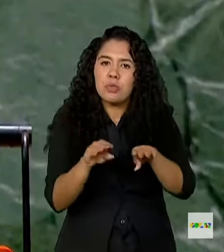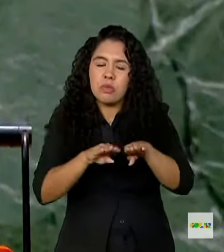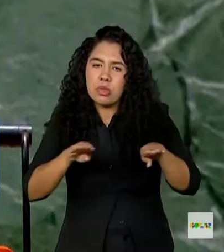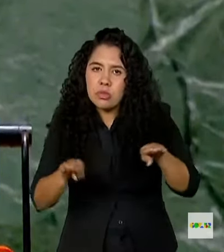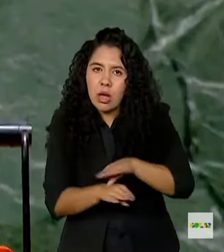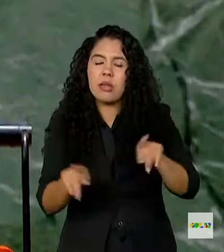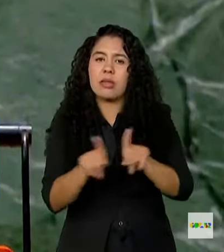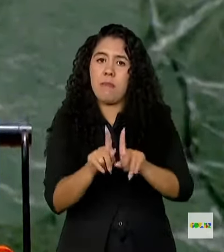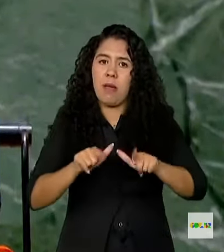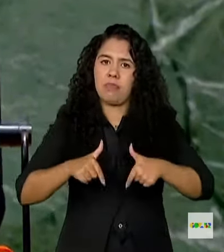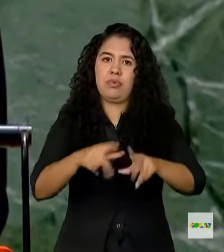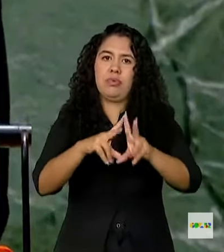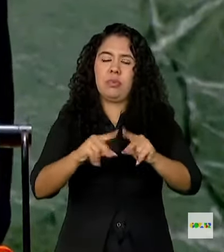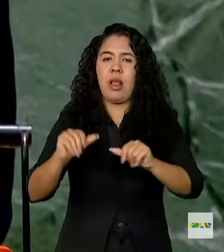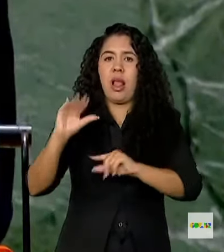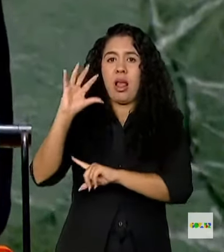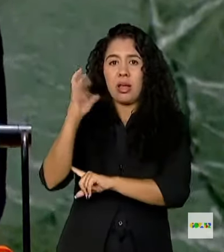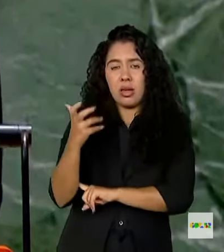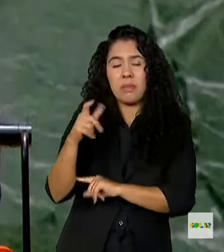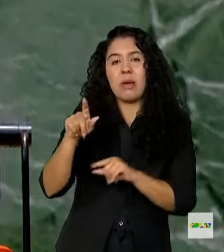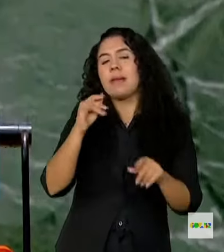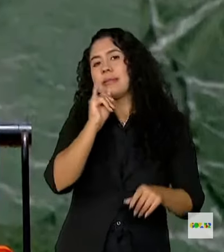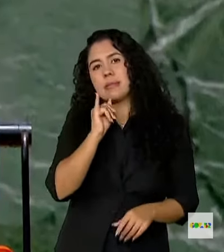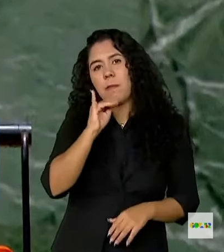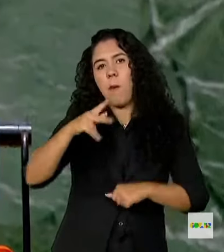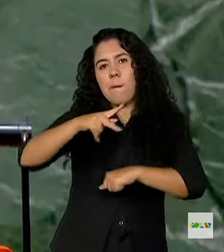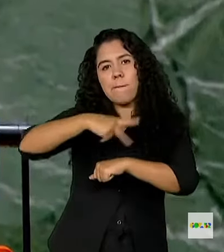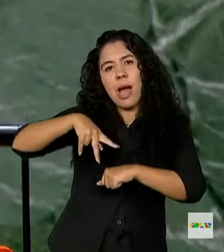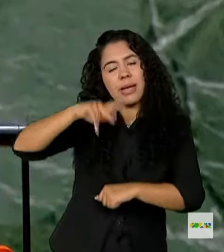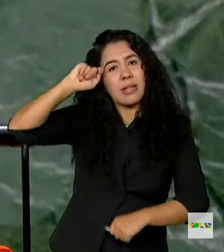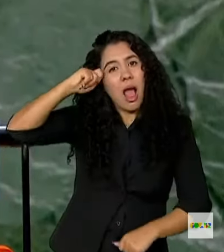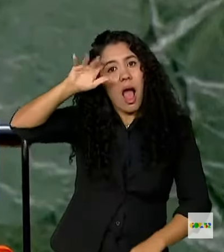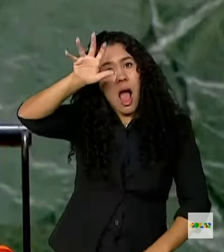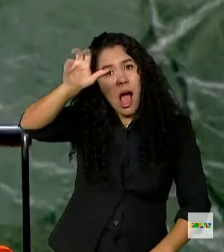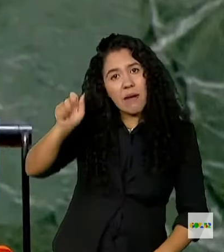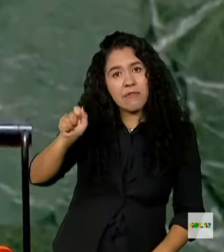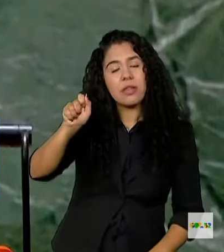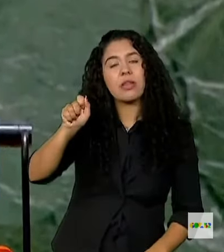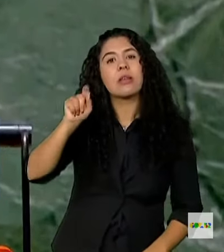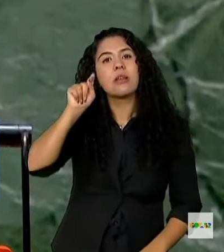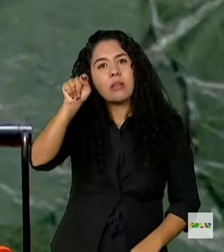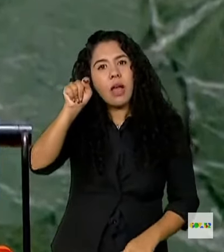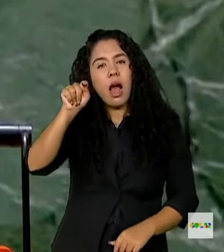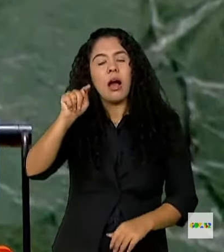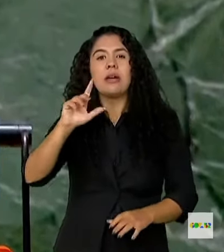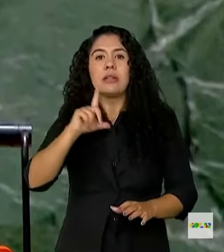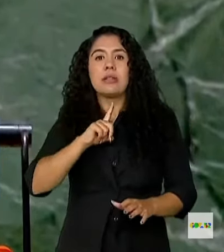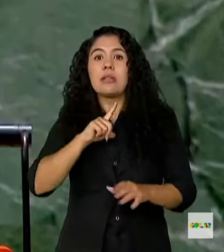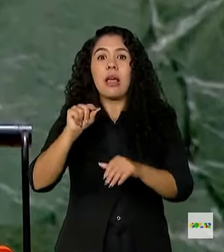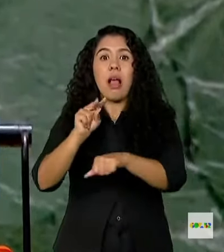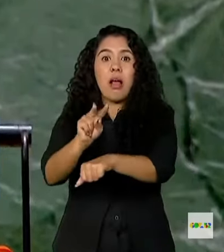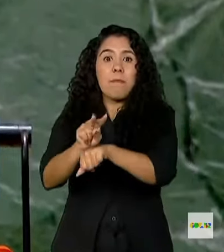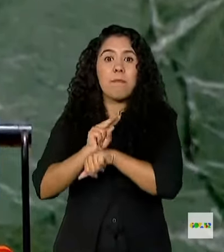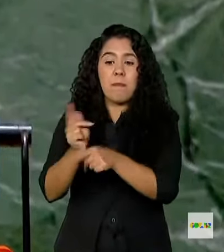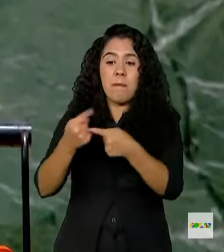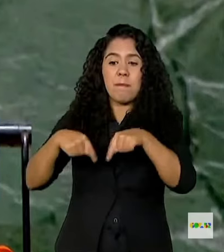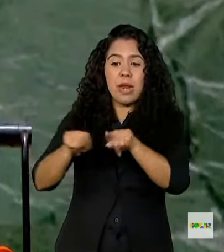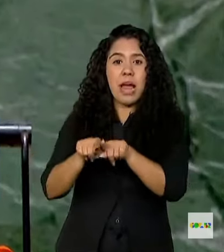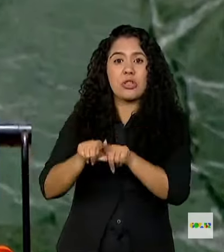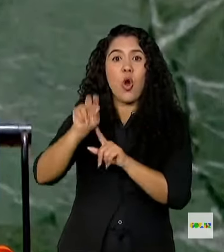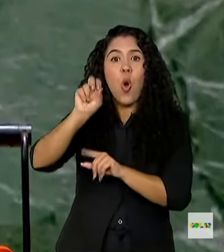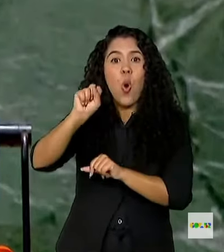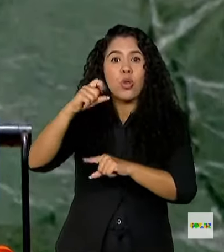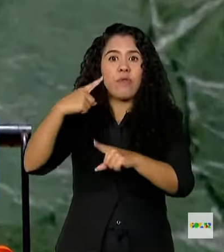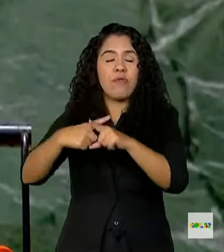a mudança do clima. Países da África tomam empréstimo a taxas até 8 vezes maiores que a Alemanha